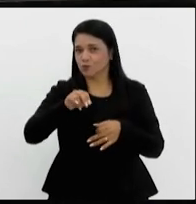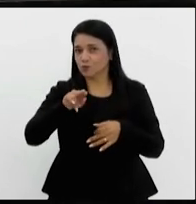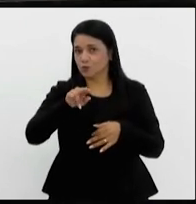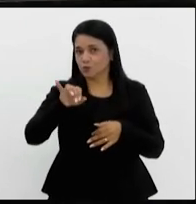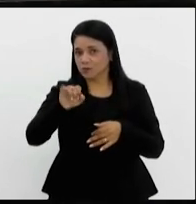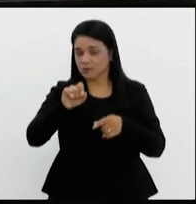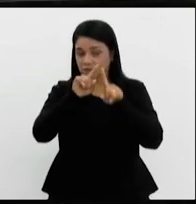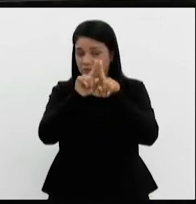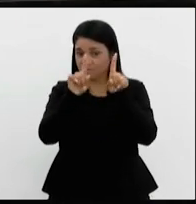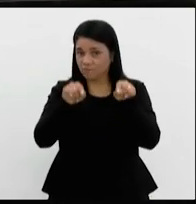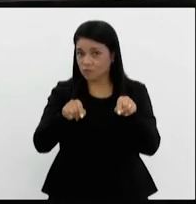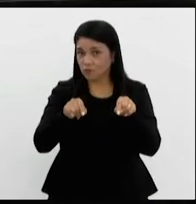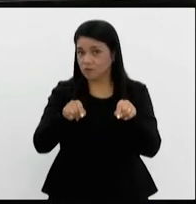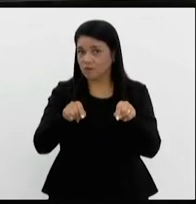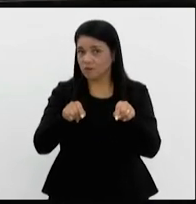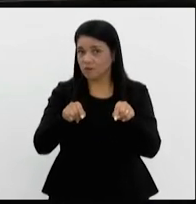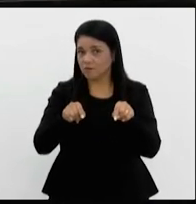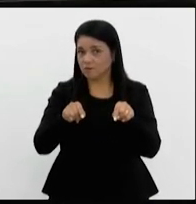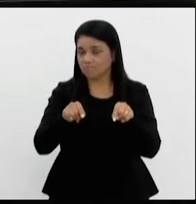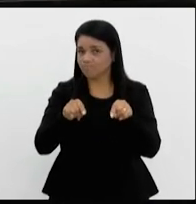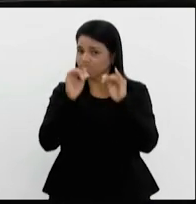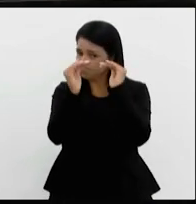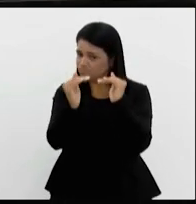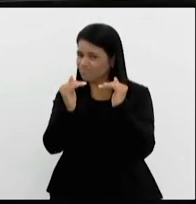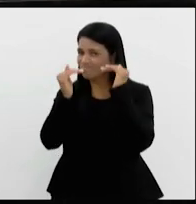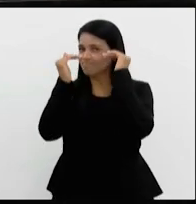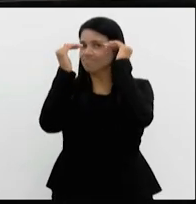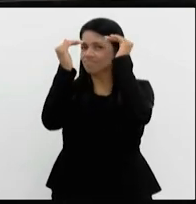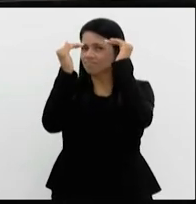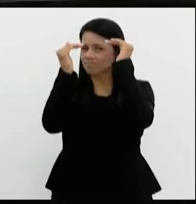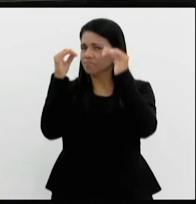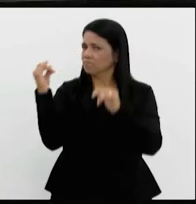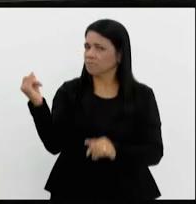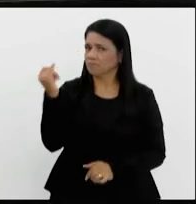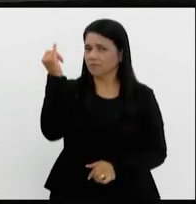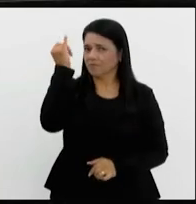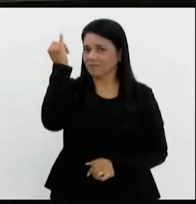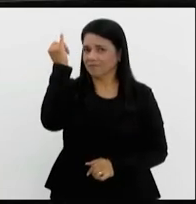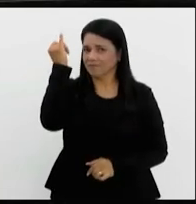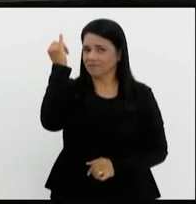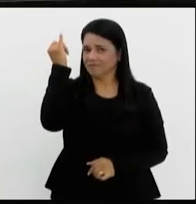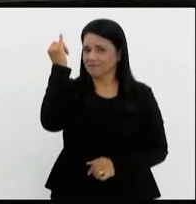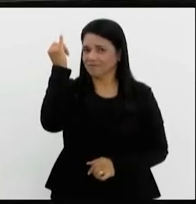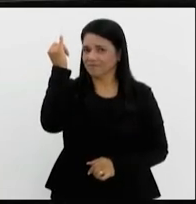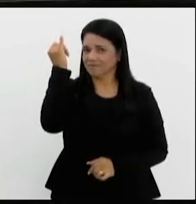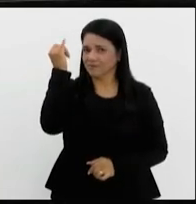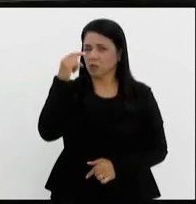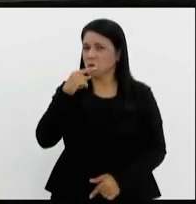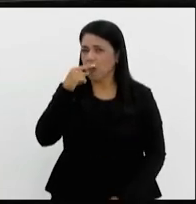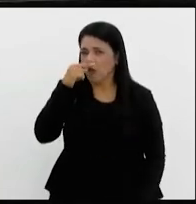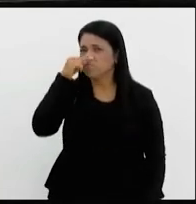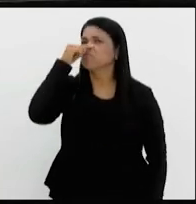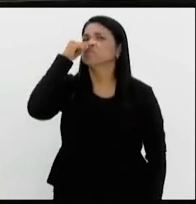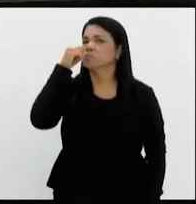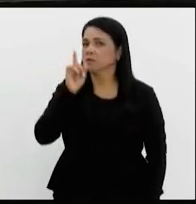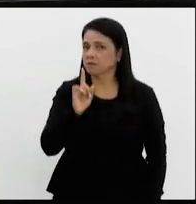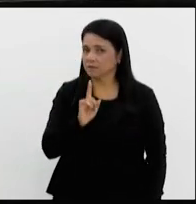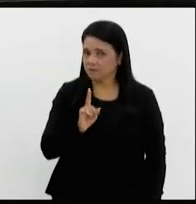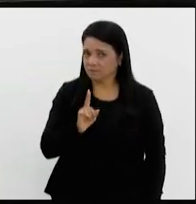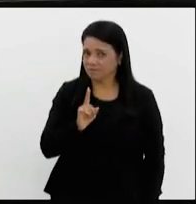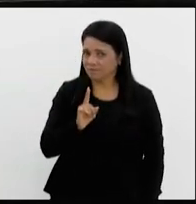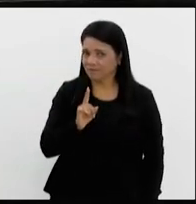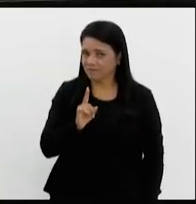funcionários de um escalão modesto. Não levanteis muito alto a cabeça, não